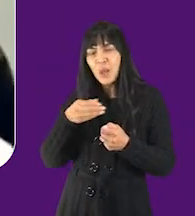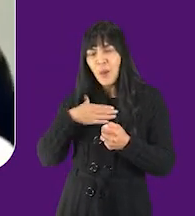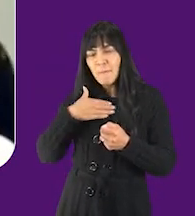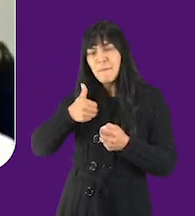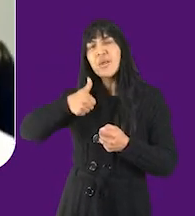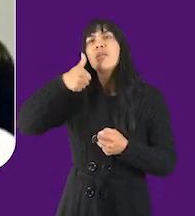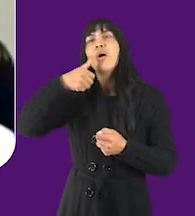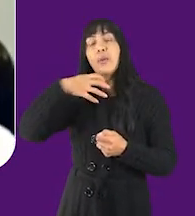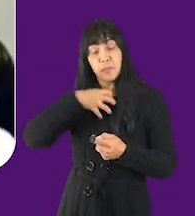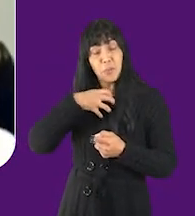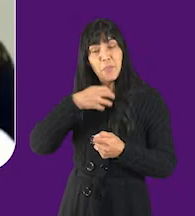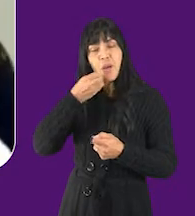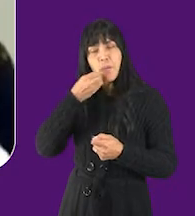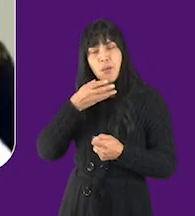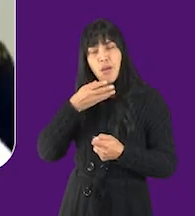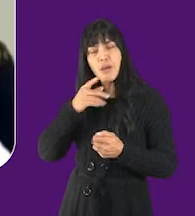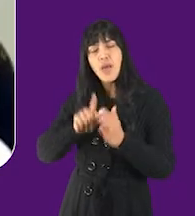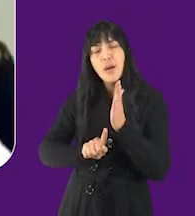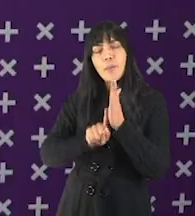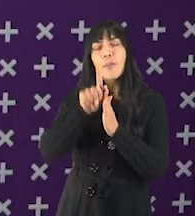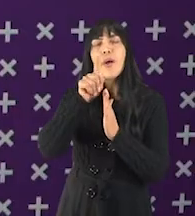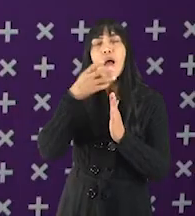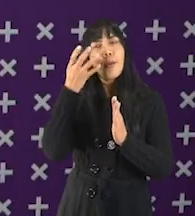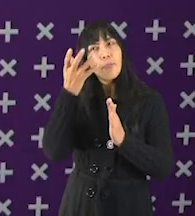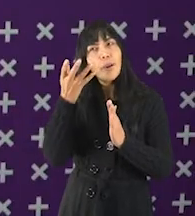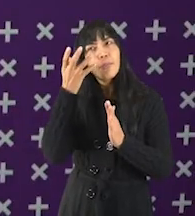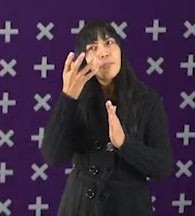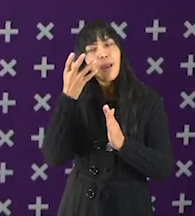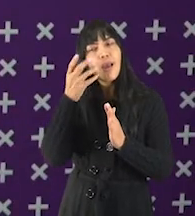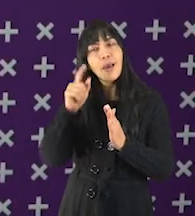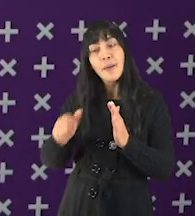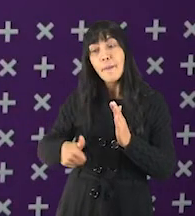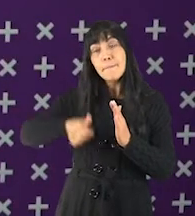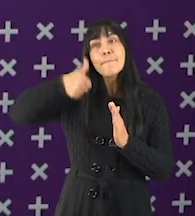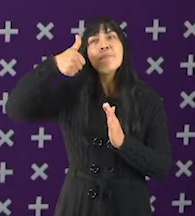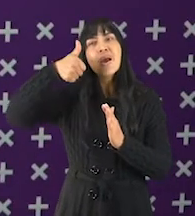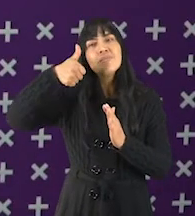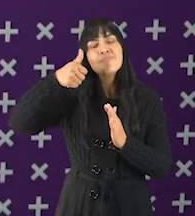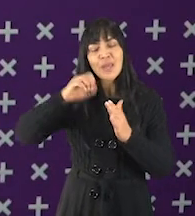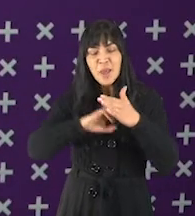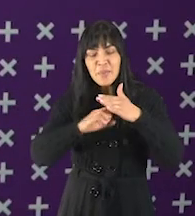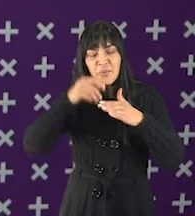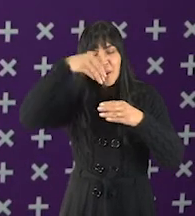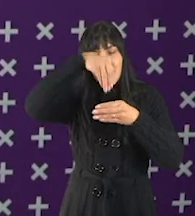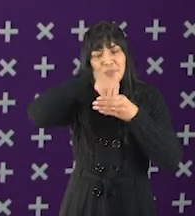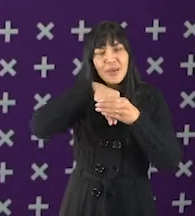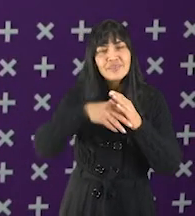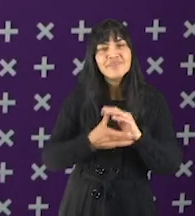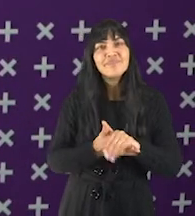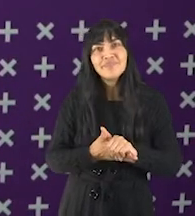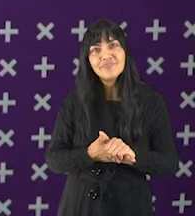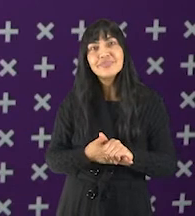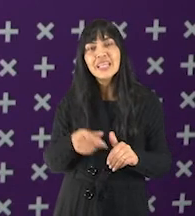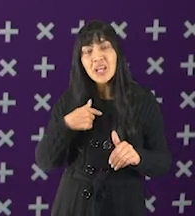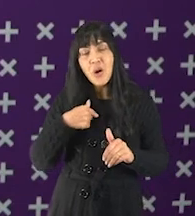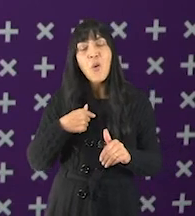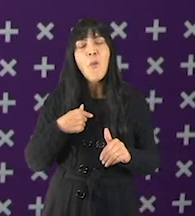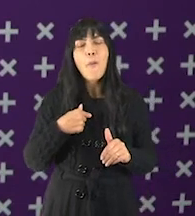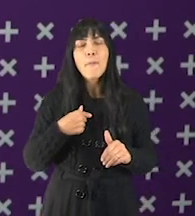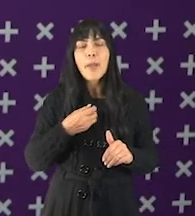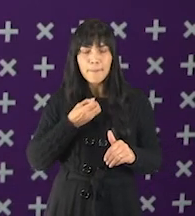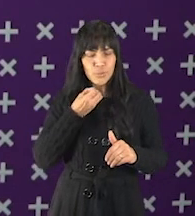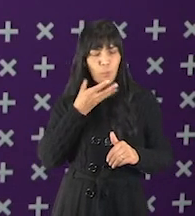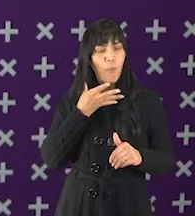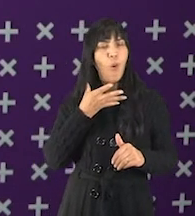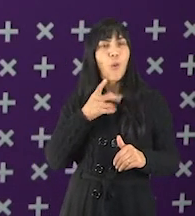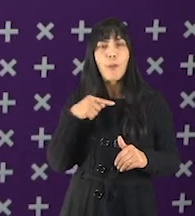nessa trajetória, é alcançar os resultados cada vez mais positivos para a sua empresa. E isso faz com que vire um ciclo realmente virtuoso